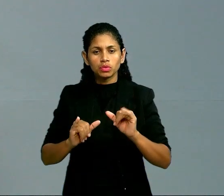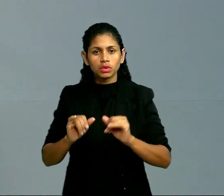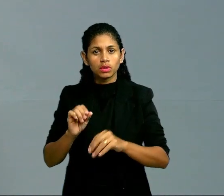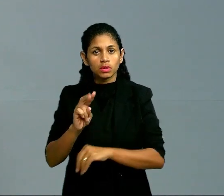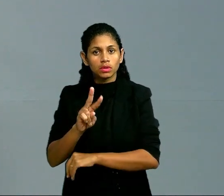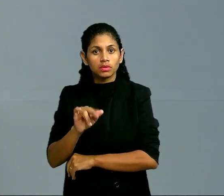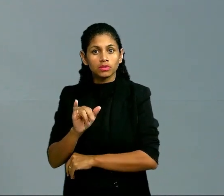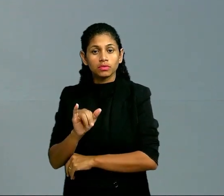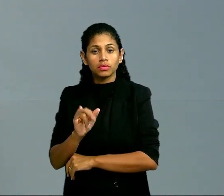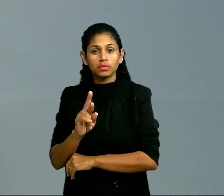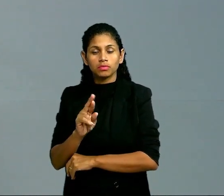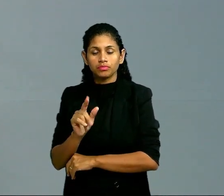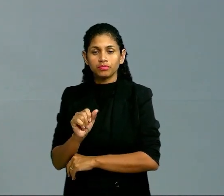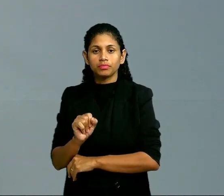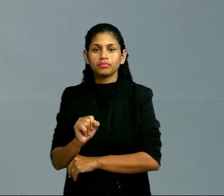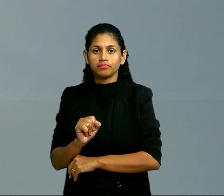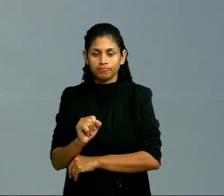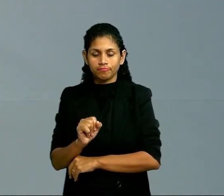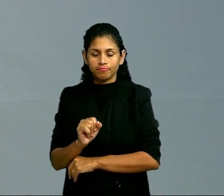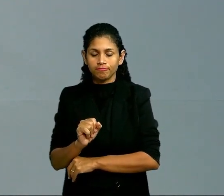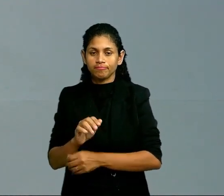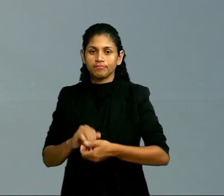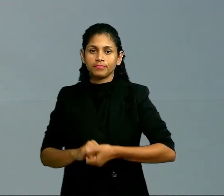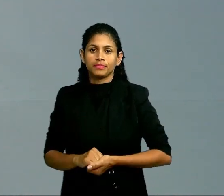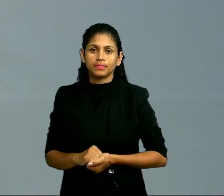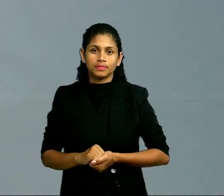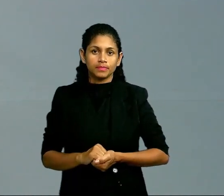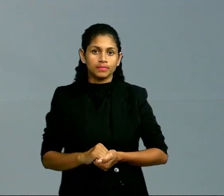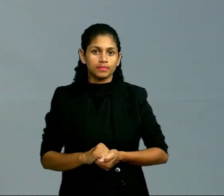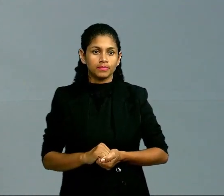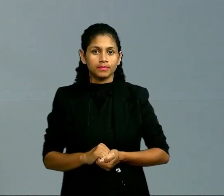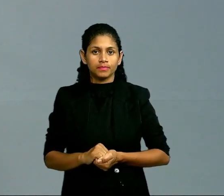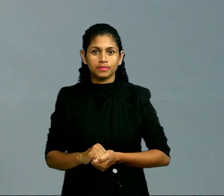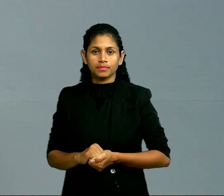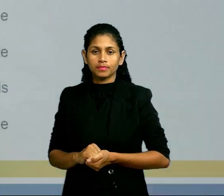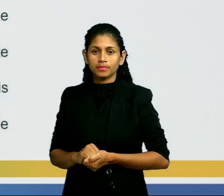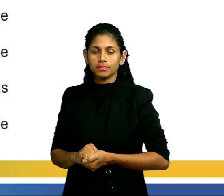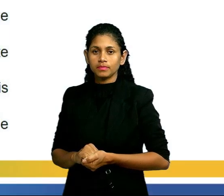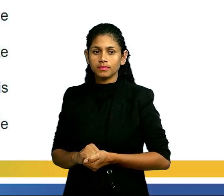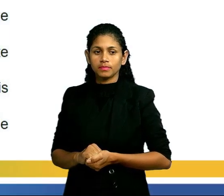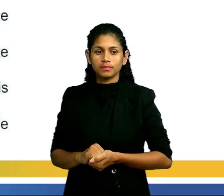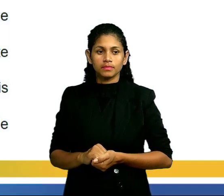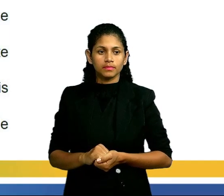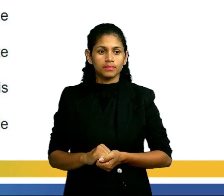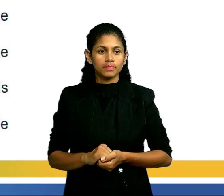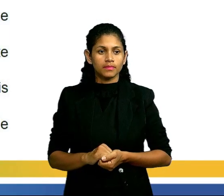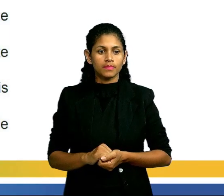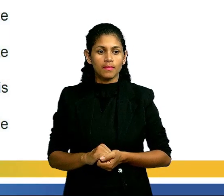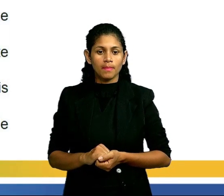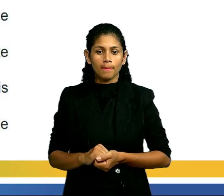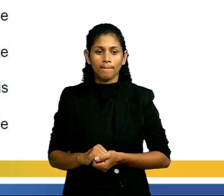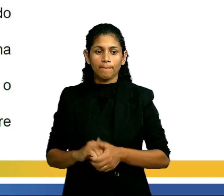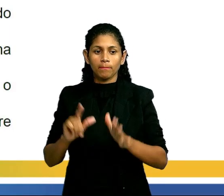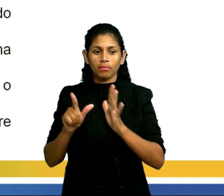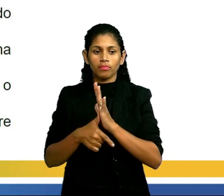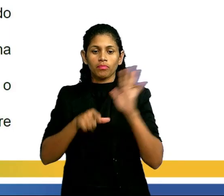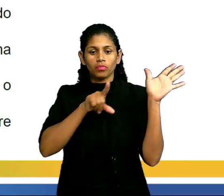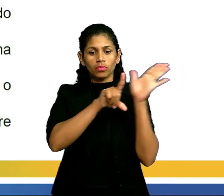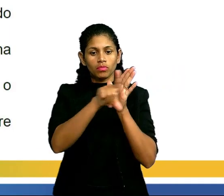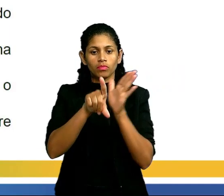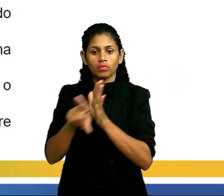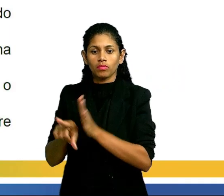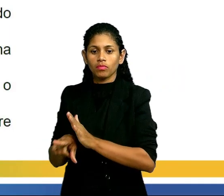gente sabe que a transmissão não é através de gotículas de saliva. Então, tu já eliminaria essa também, tá? Próxima